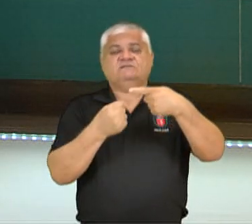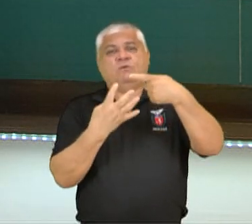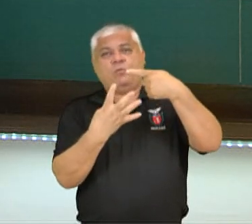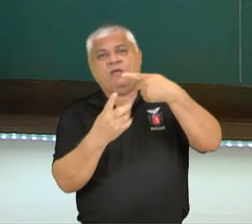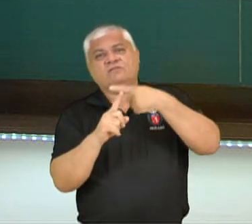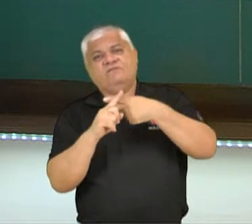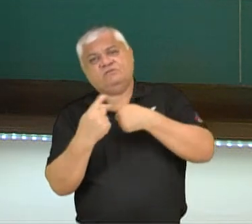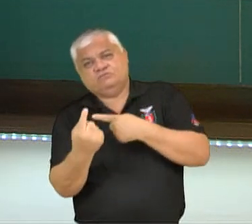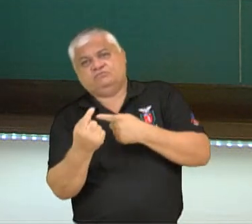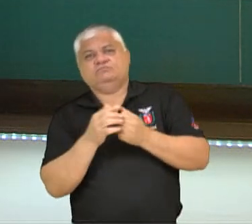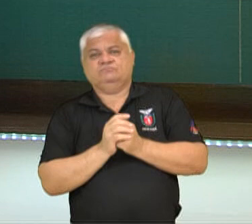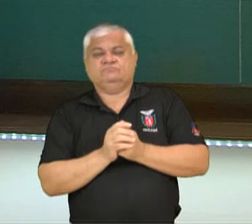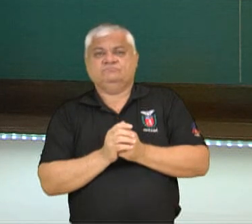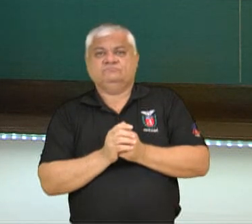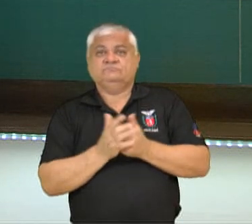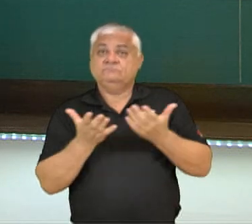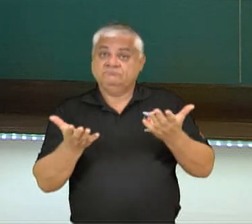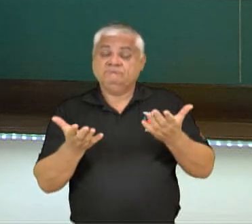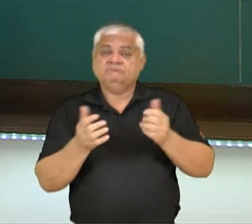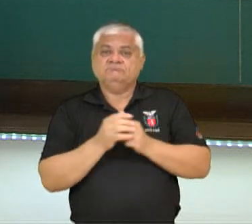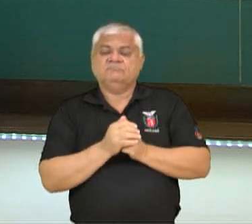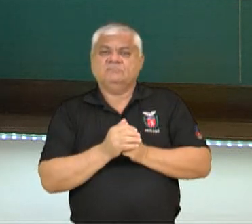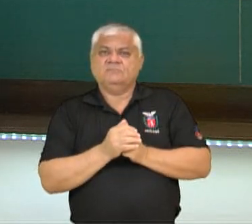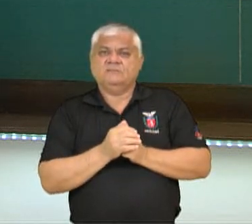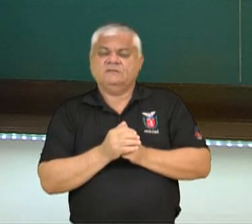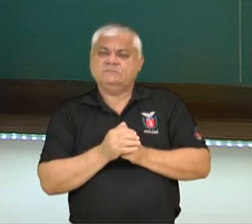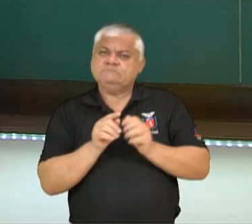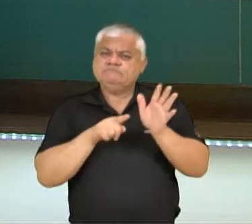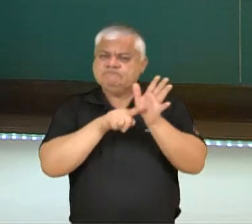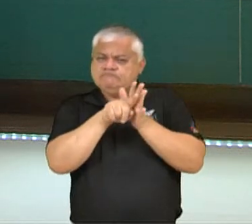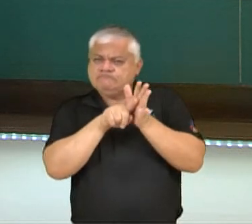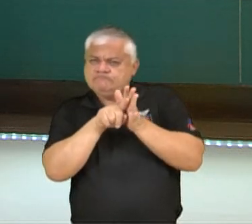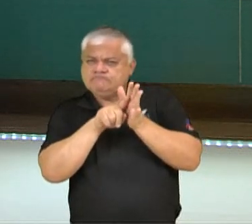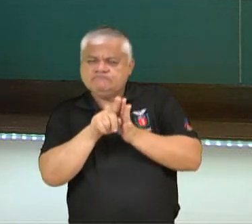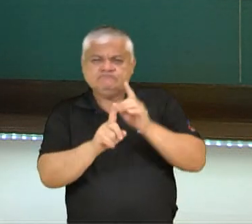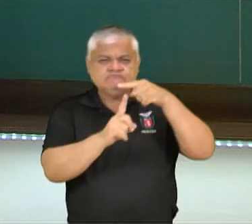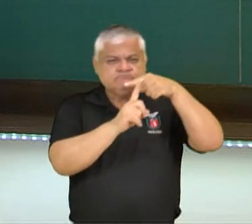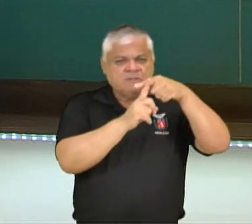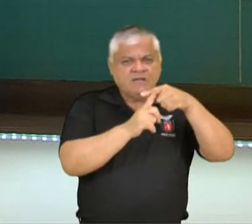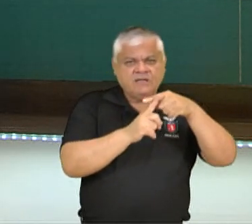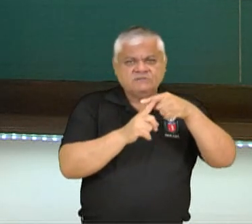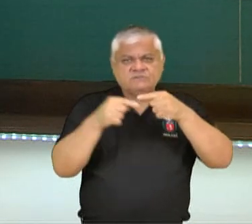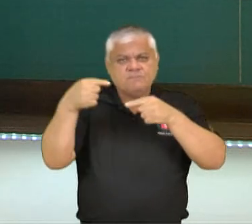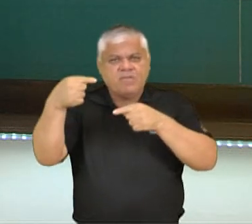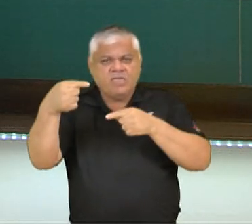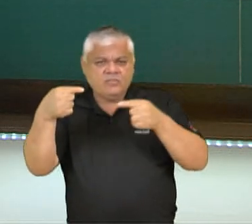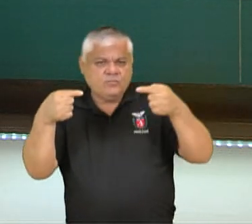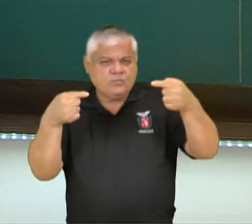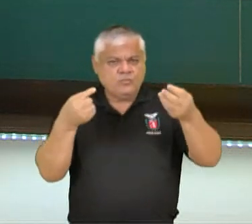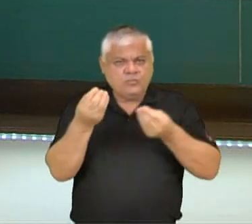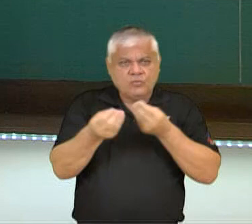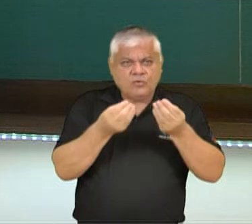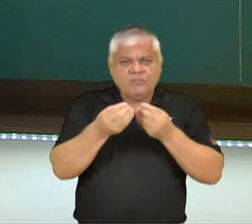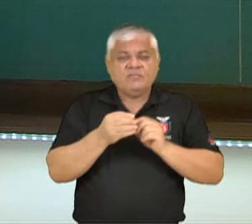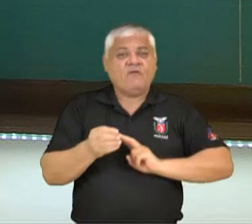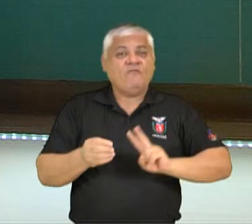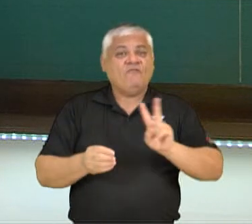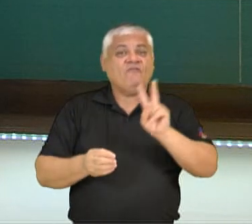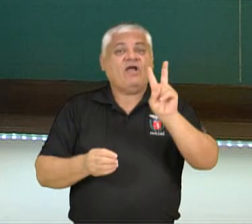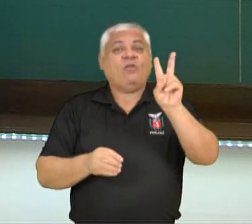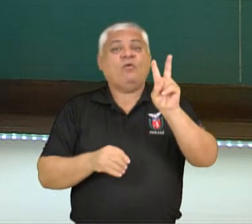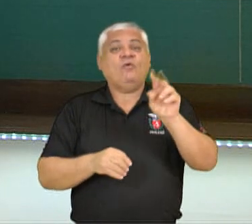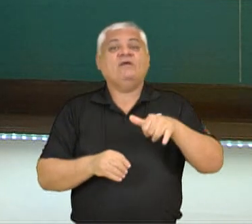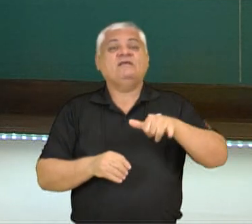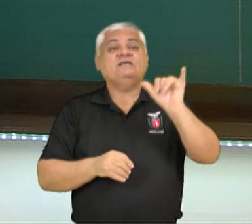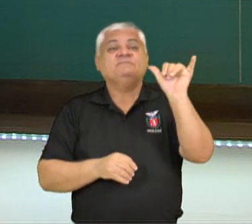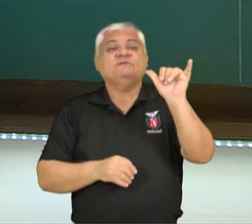1. Nesse caso, né, fazendo a divisão, fazendo a regrinha de sinal, nós temos aqui que a ordenada, que o valor do y desse vértice nada mais é